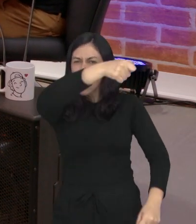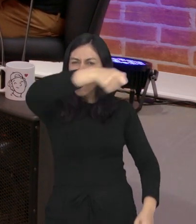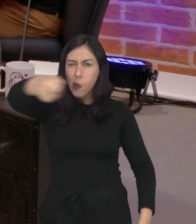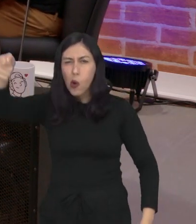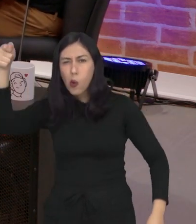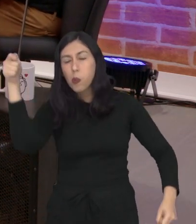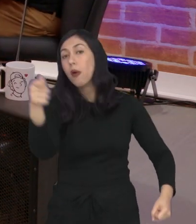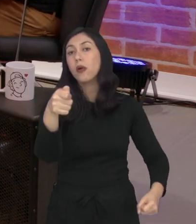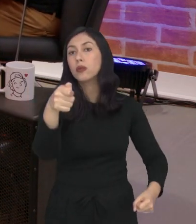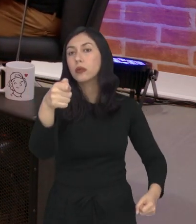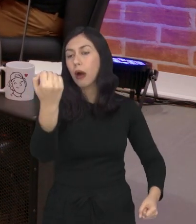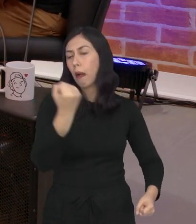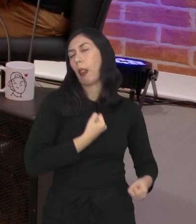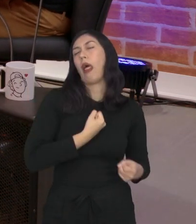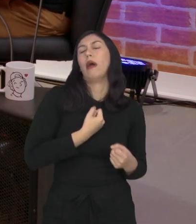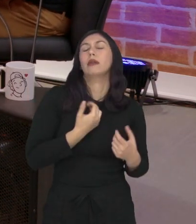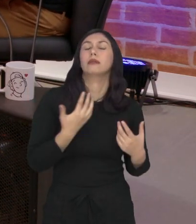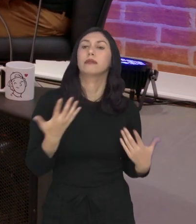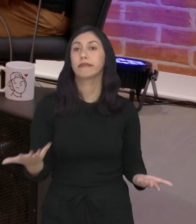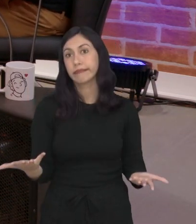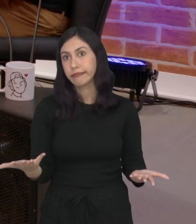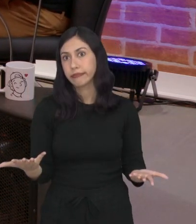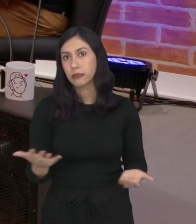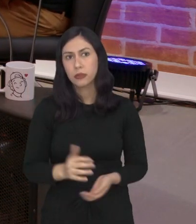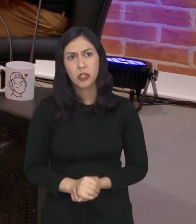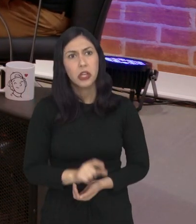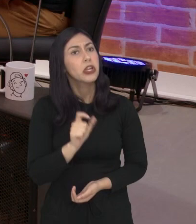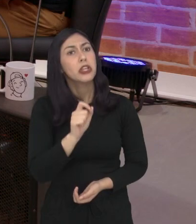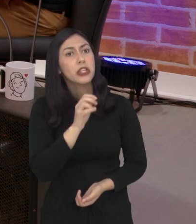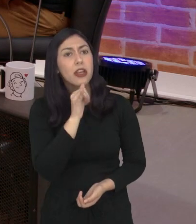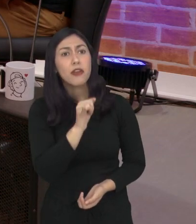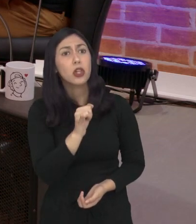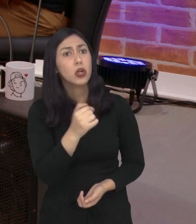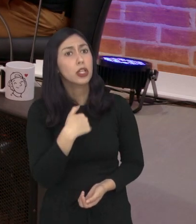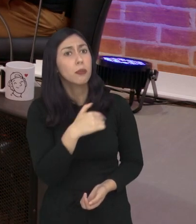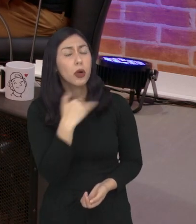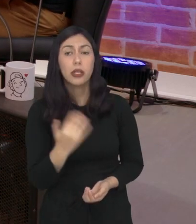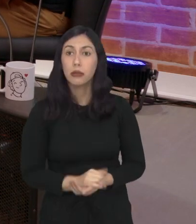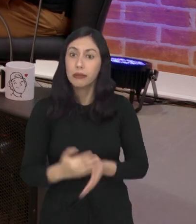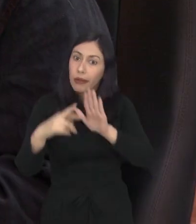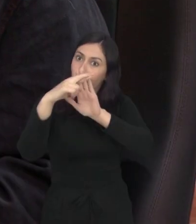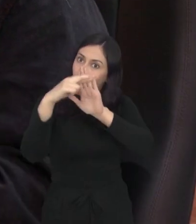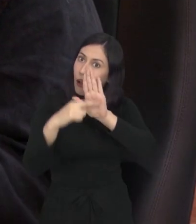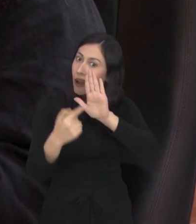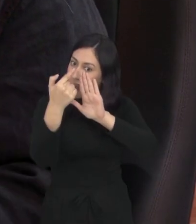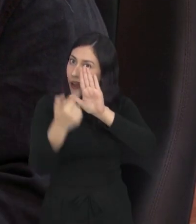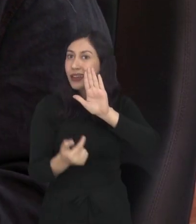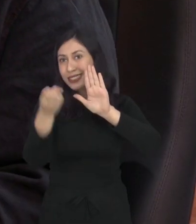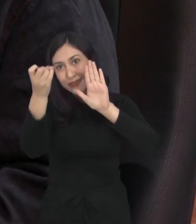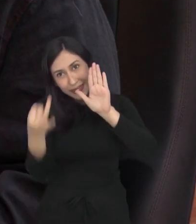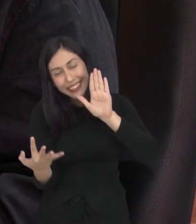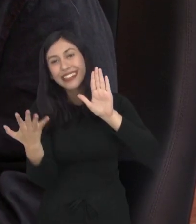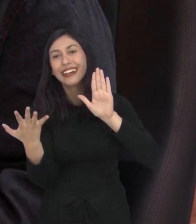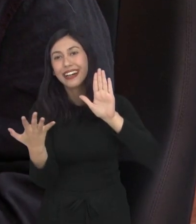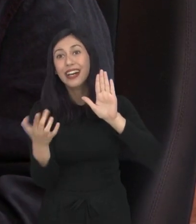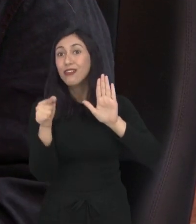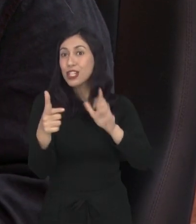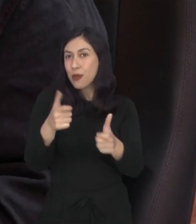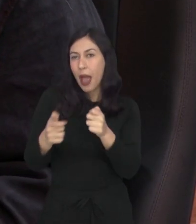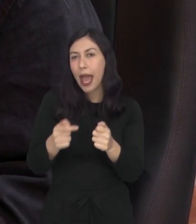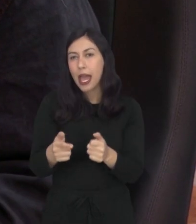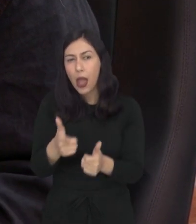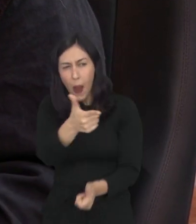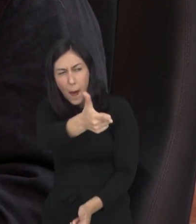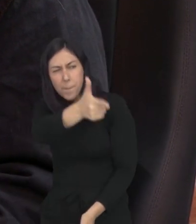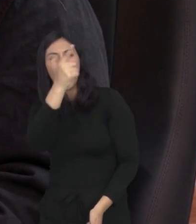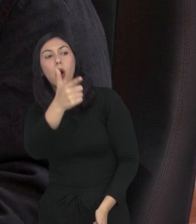Jacareí, você pode morrer pro orc. Mas quem fala que eu posso morrer? As regras. Aí a gente vai jogar. É como se você estivesse jogando um videogame. Por exemplo, você tá jogando um jogo de tiro, um Call of Duty. Você deu um